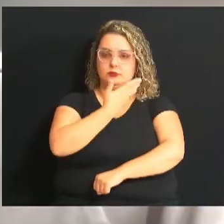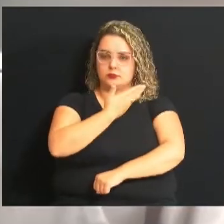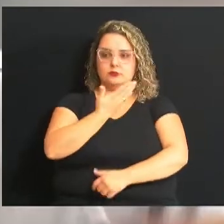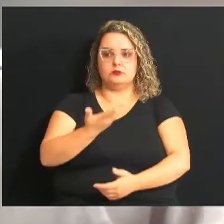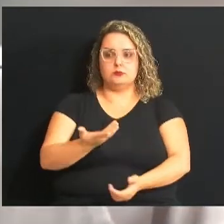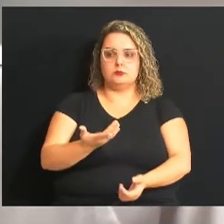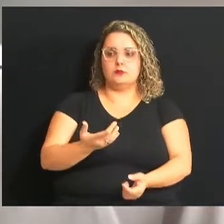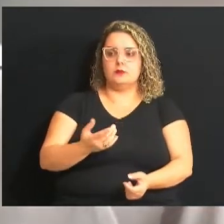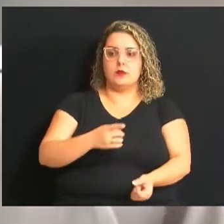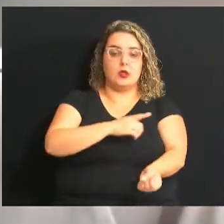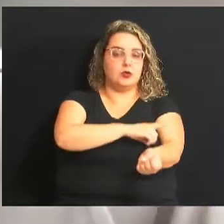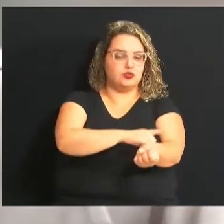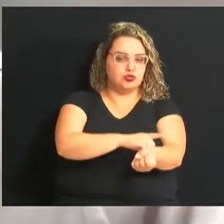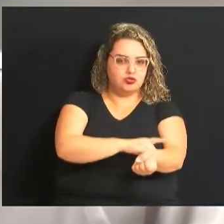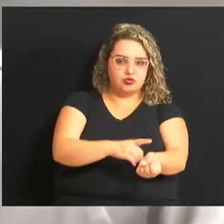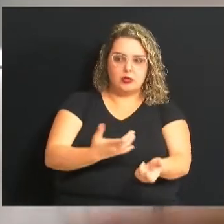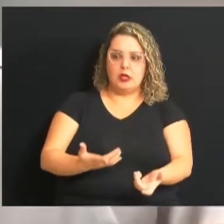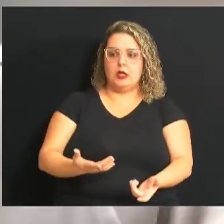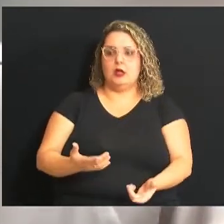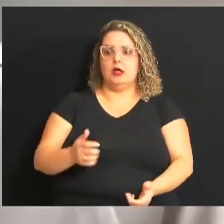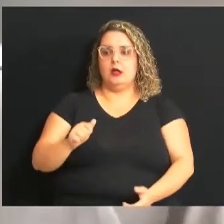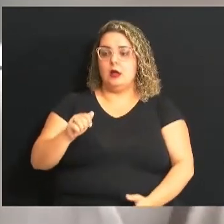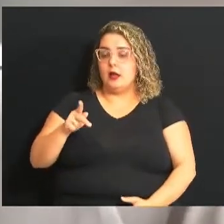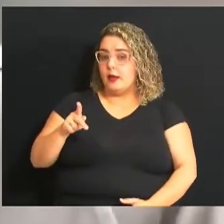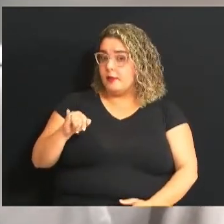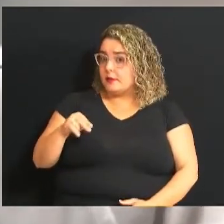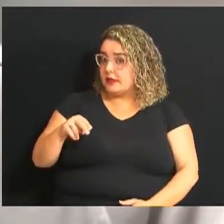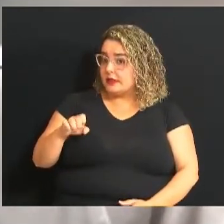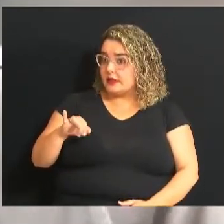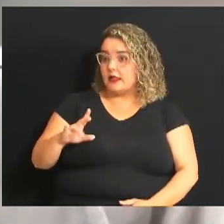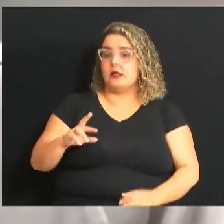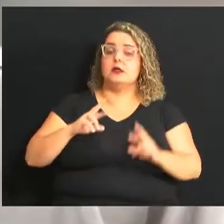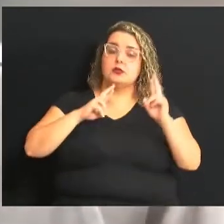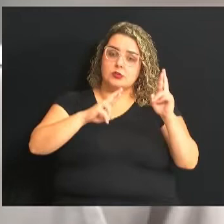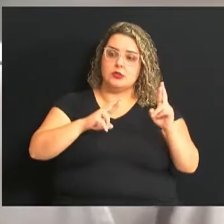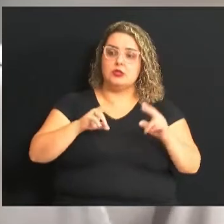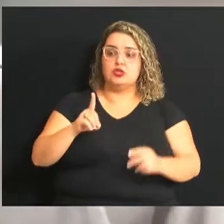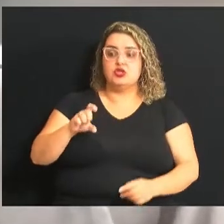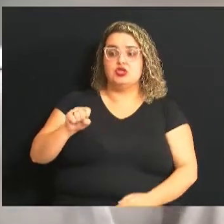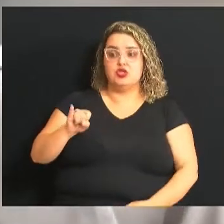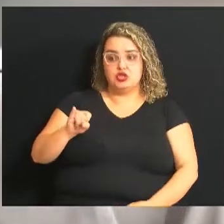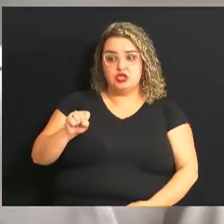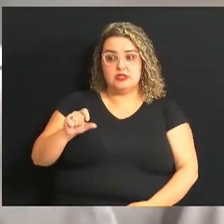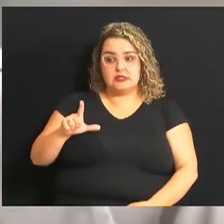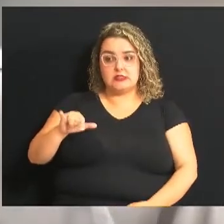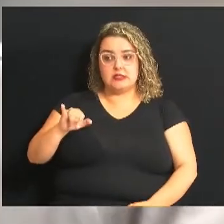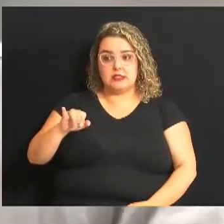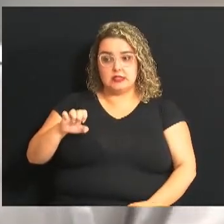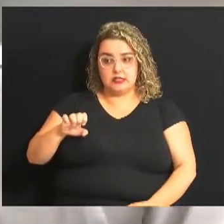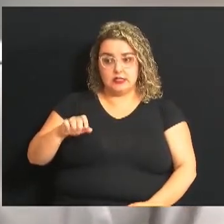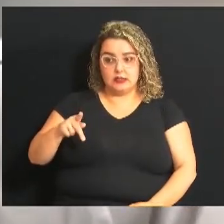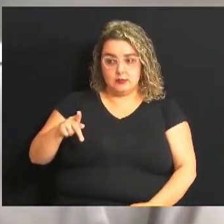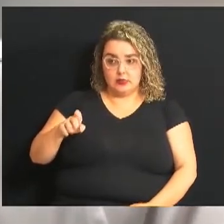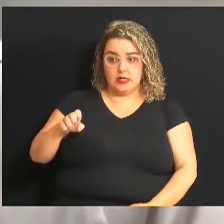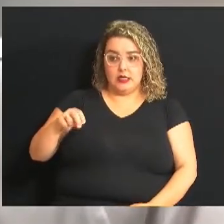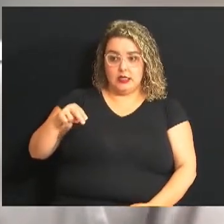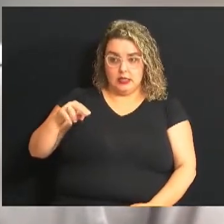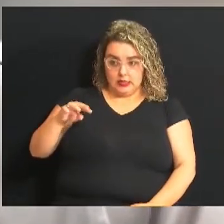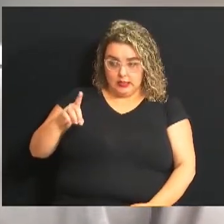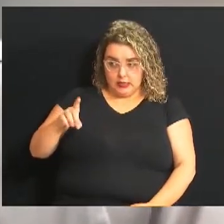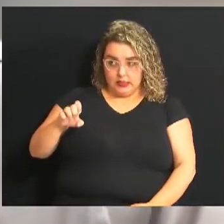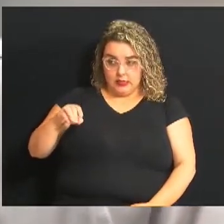o diabetes, a apneia do sono, a dislipidemia, que é o aumento do colesterol e triglicérides, e